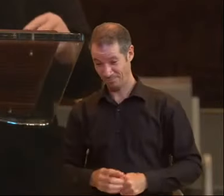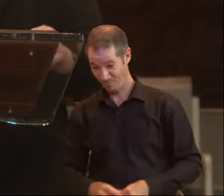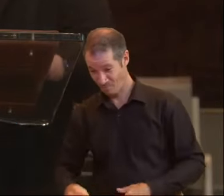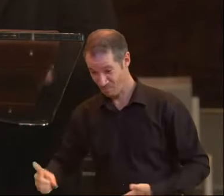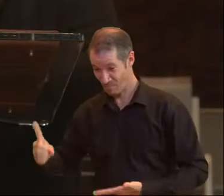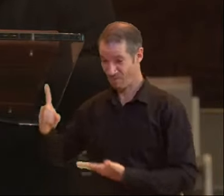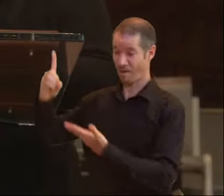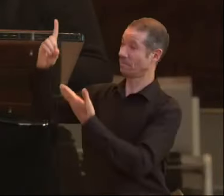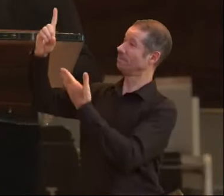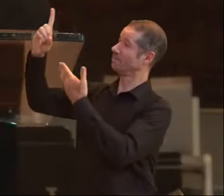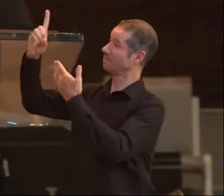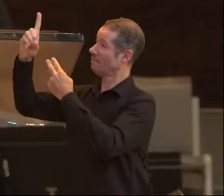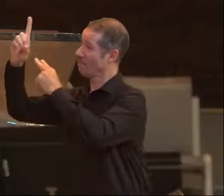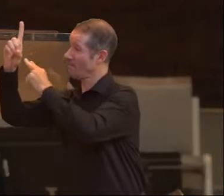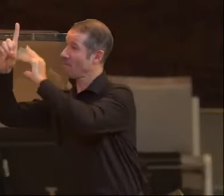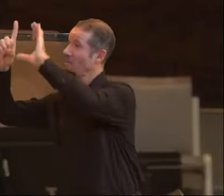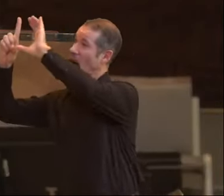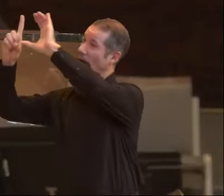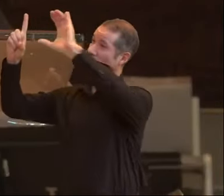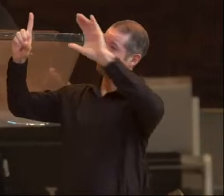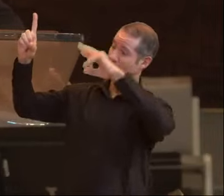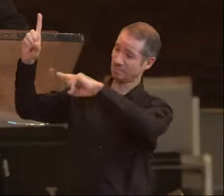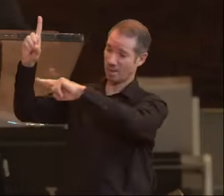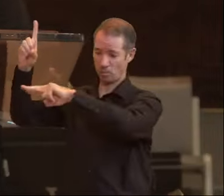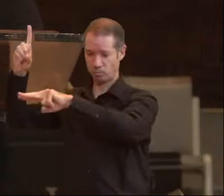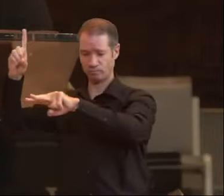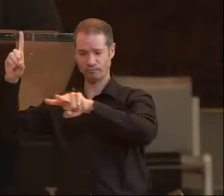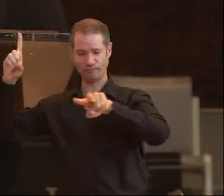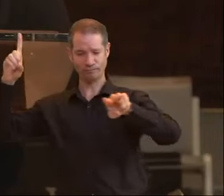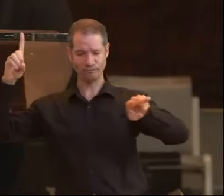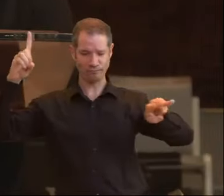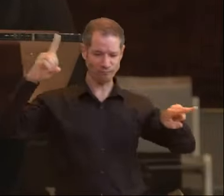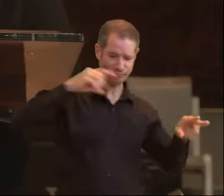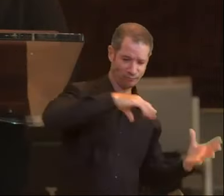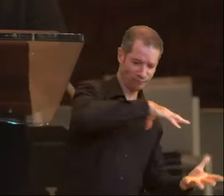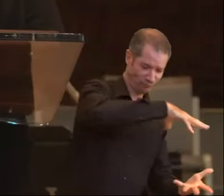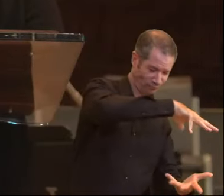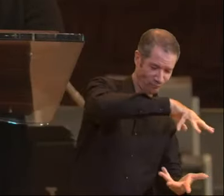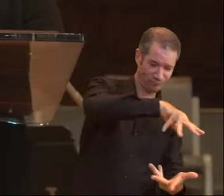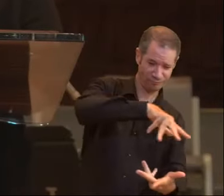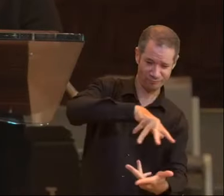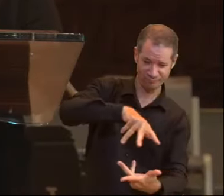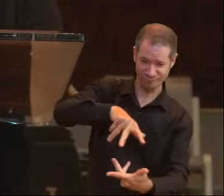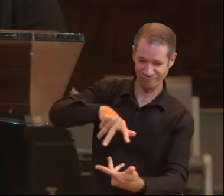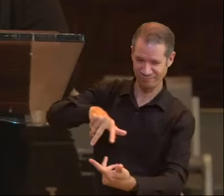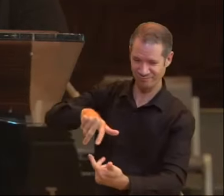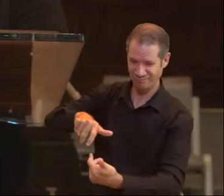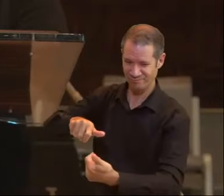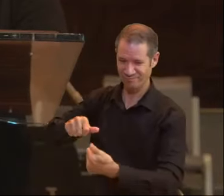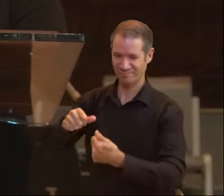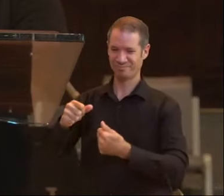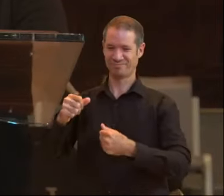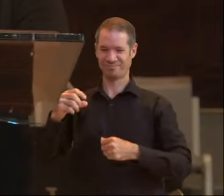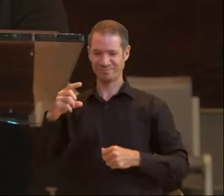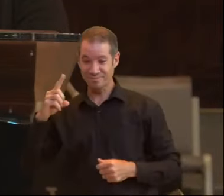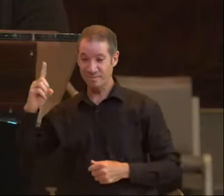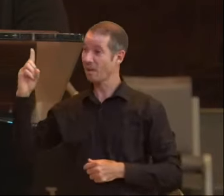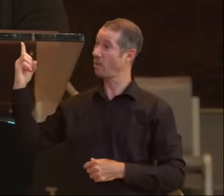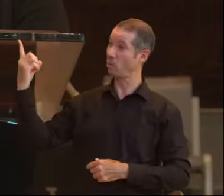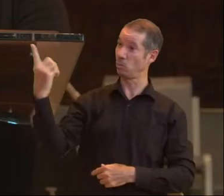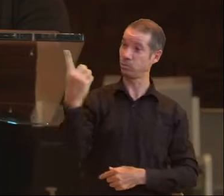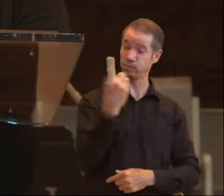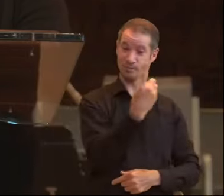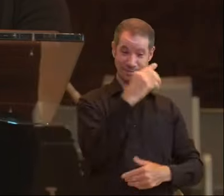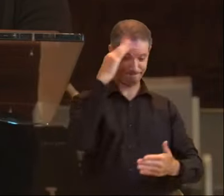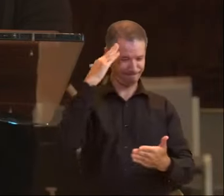Deus olhando do céu, na terra não viu nenhum justo sequer.